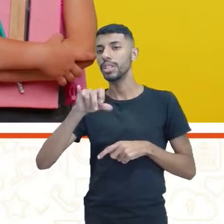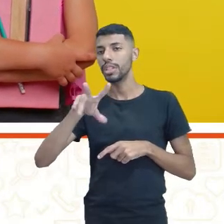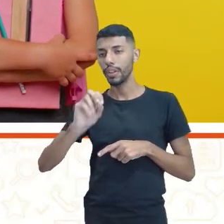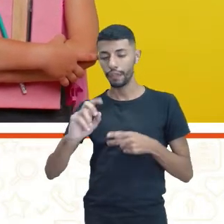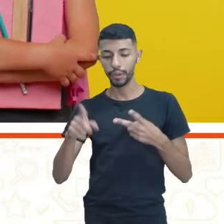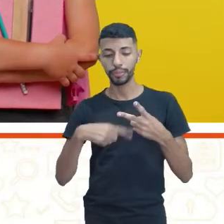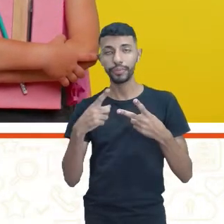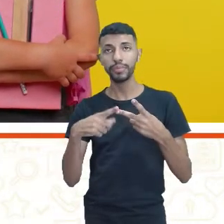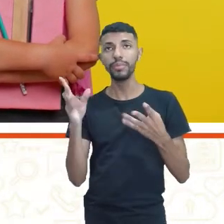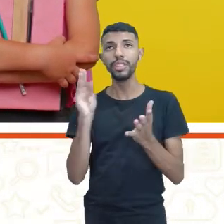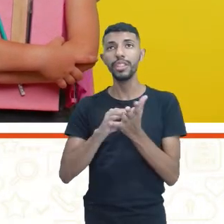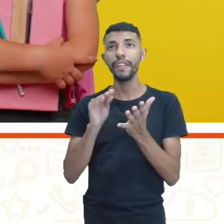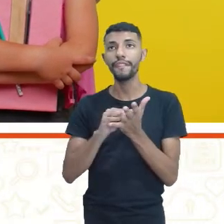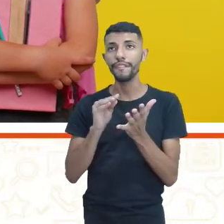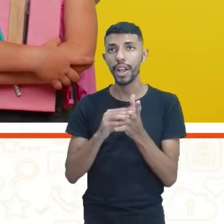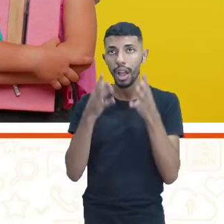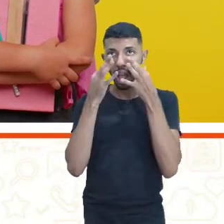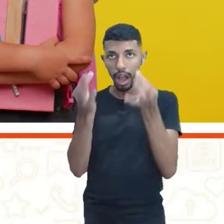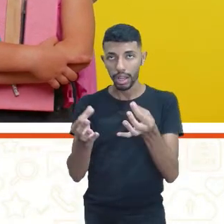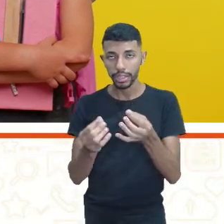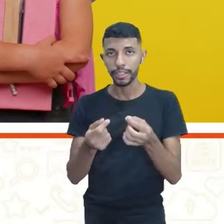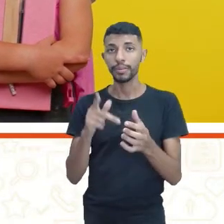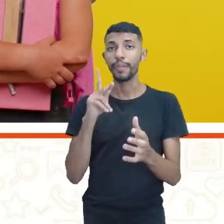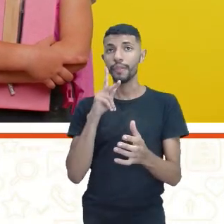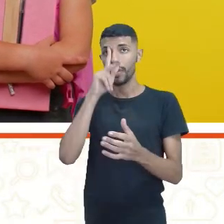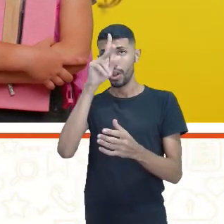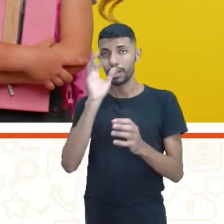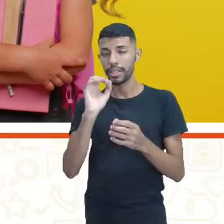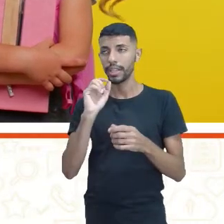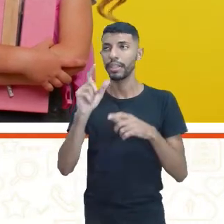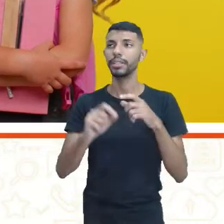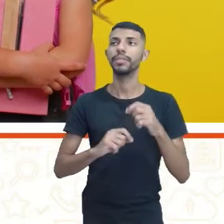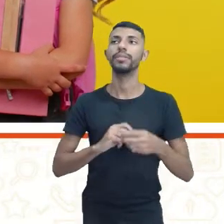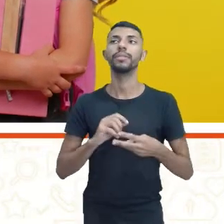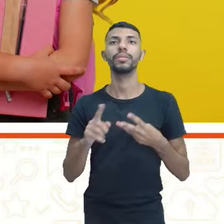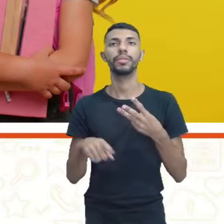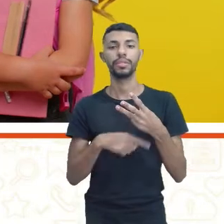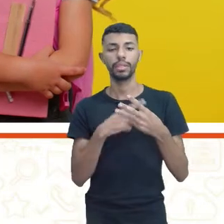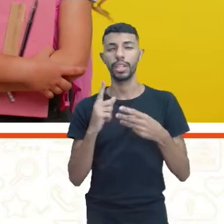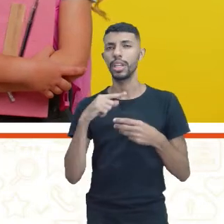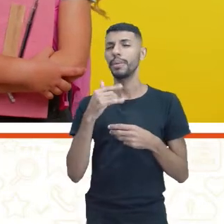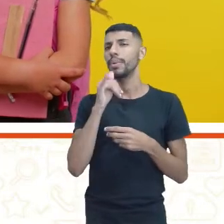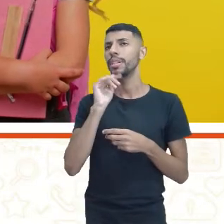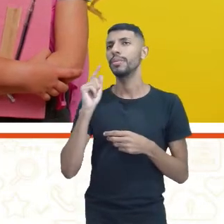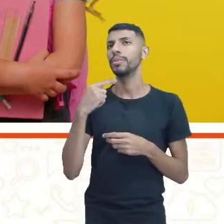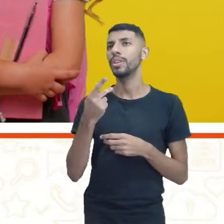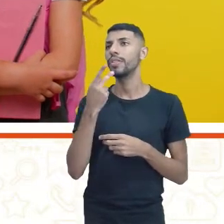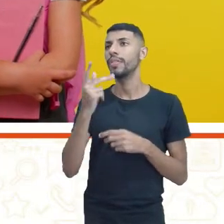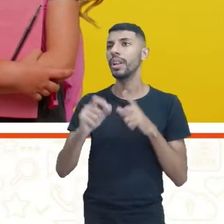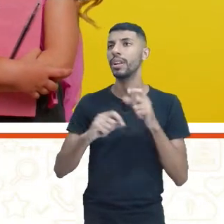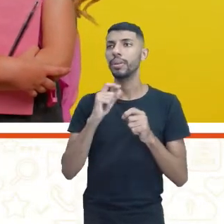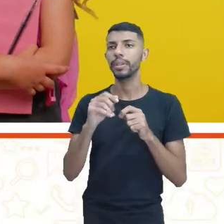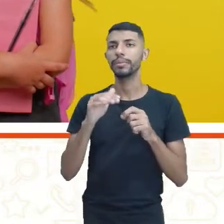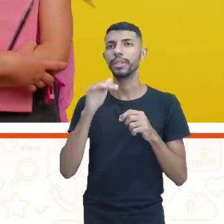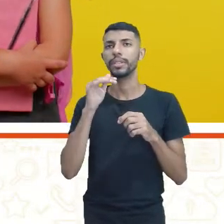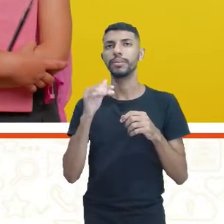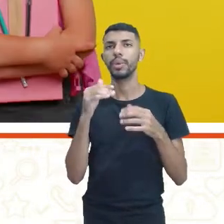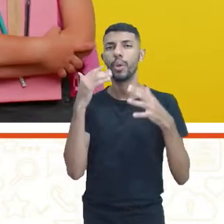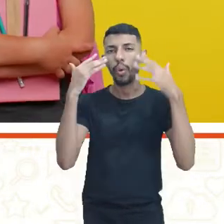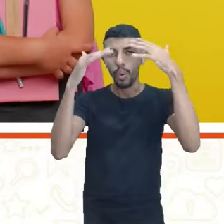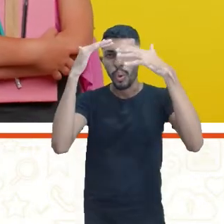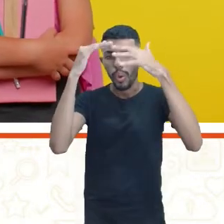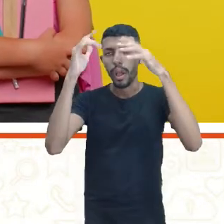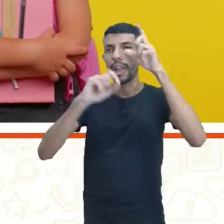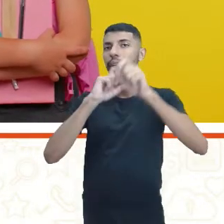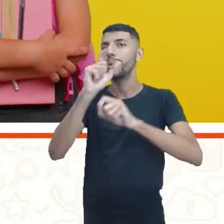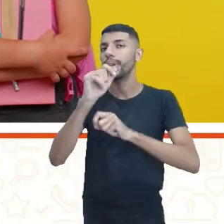desatenção predominante, que é o que a gente chama de distrabilidade acentuada. E quando a gente fala de distrabilidade acentuada, a gente